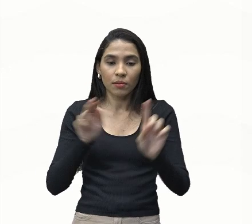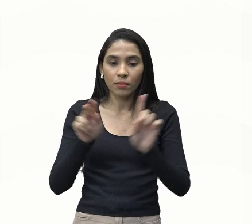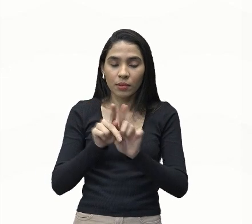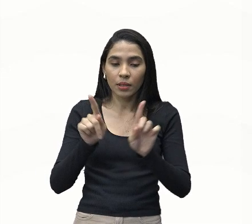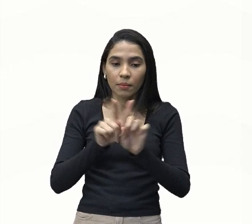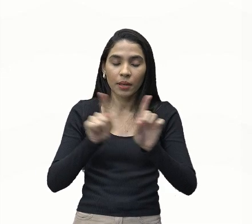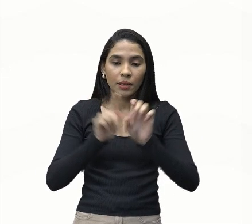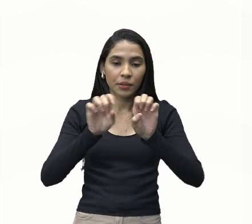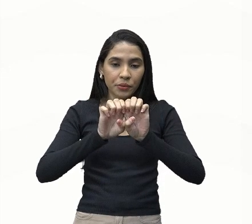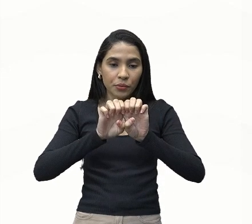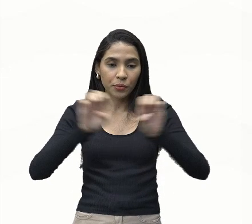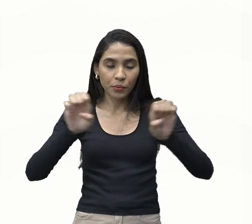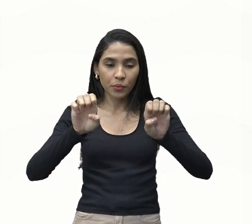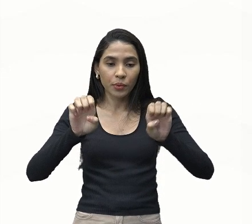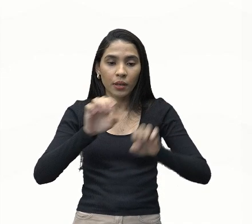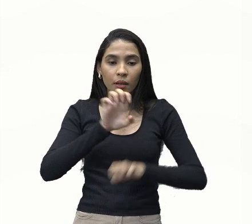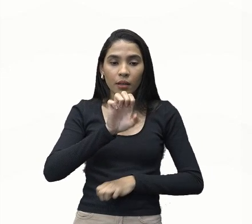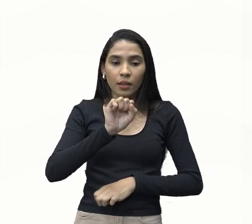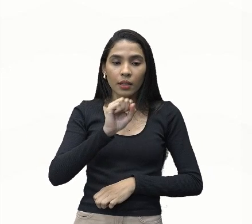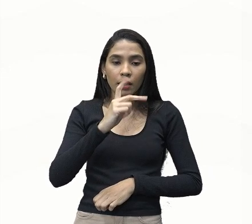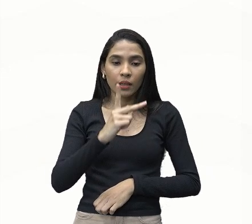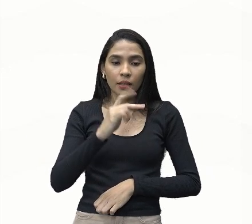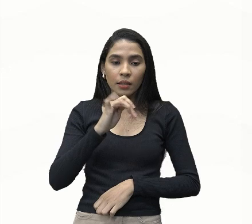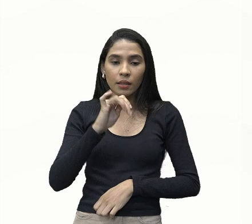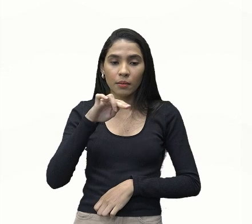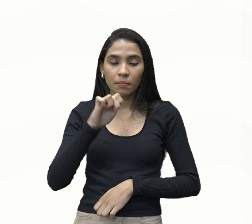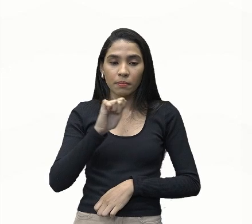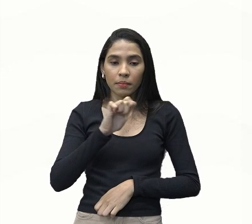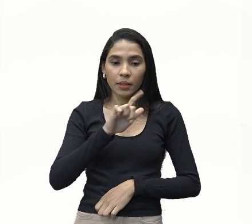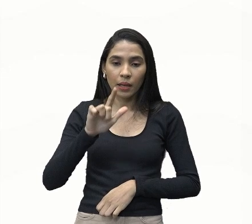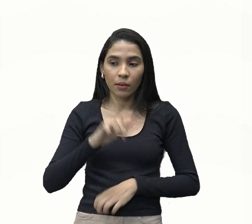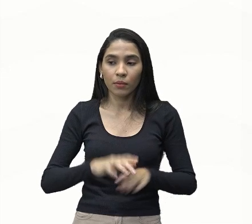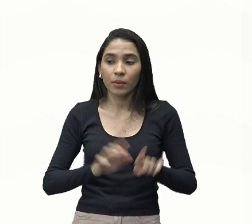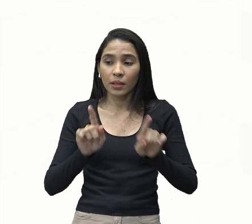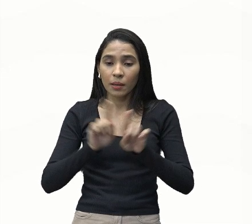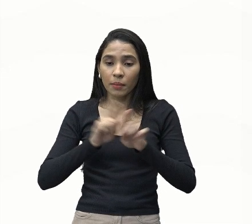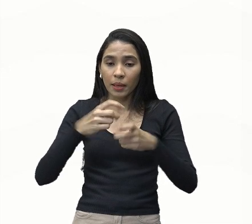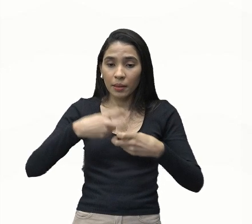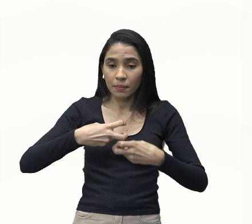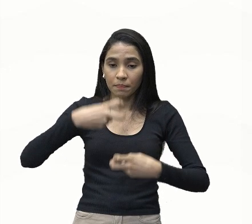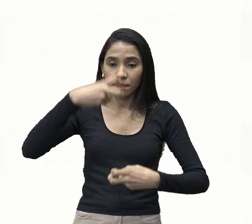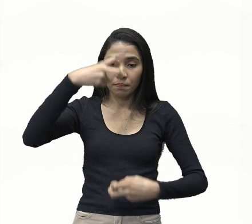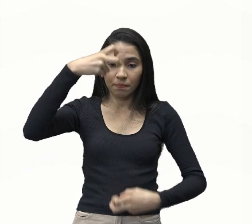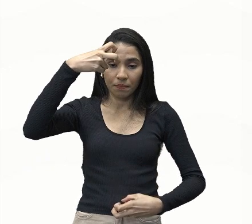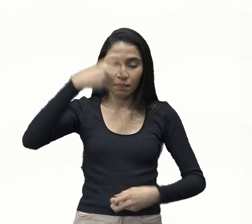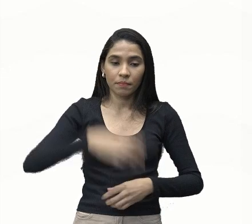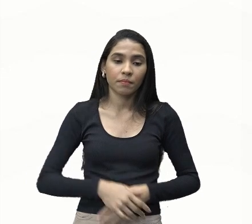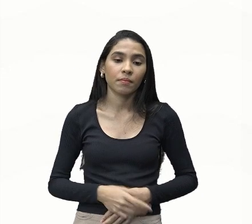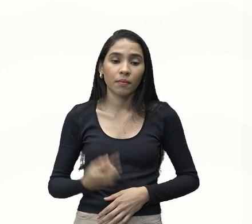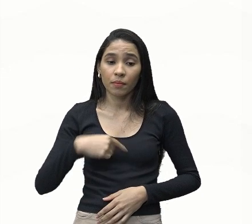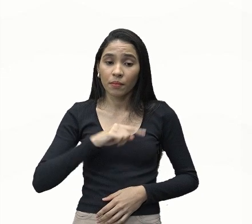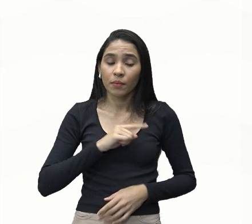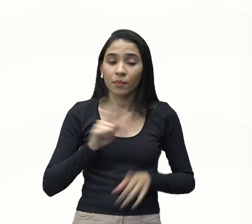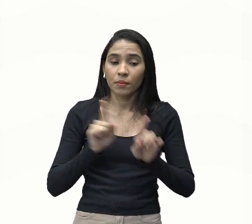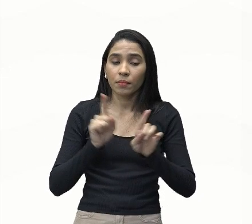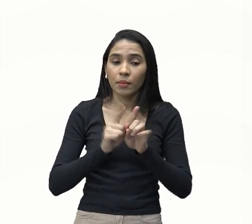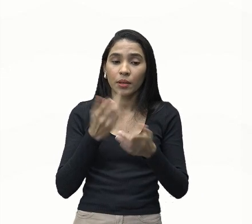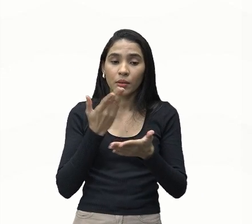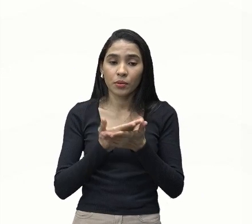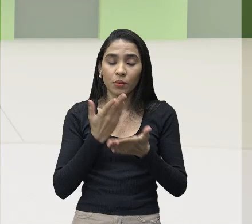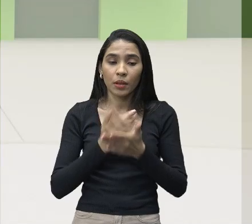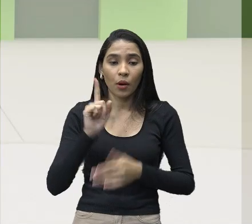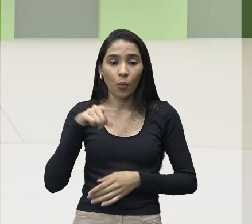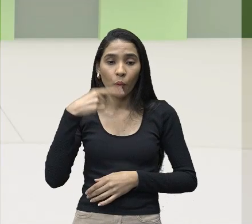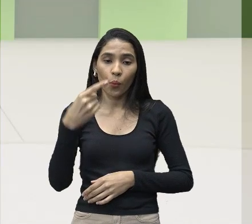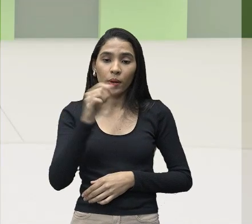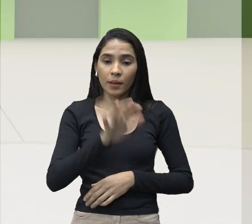essas estruturas espinhais. Além deles, temos também os gânglios, tá bom? E aí a gente vai observar na nossa